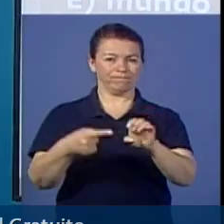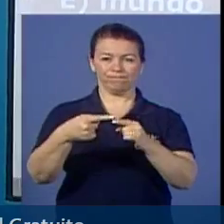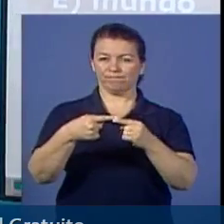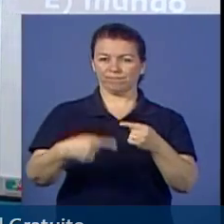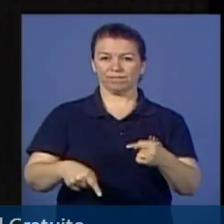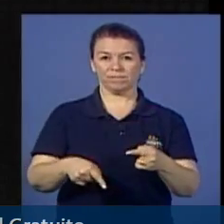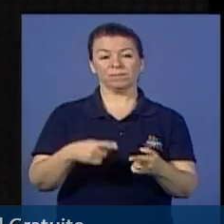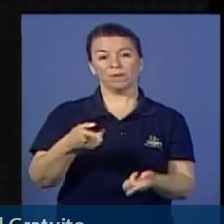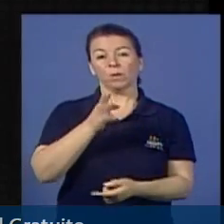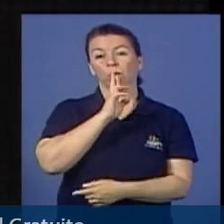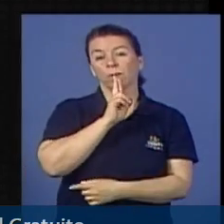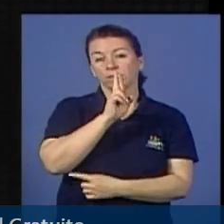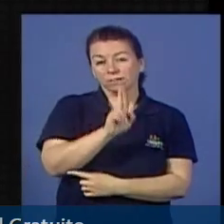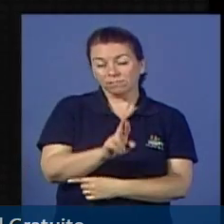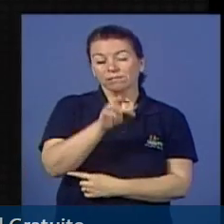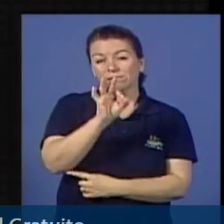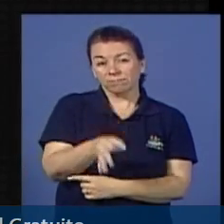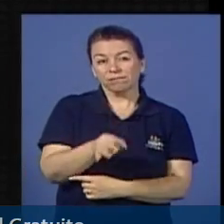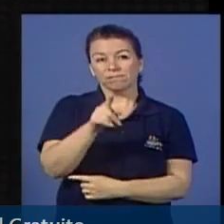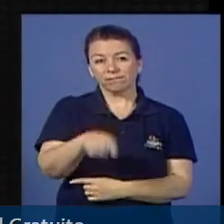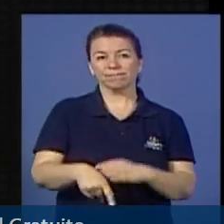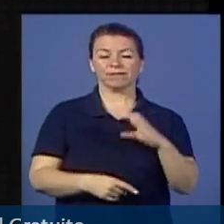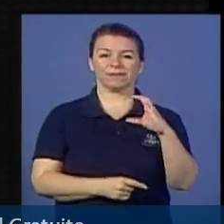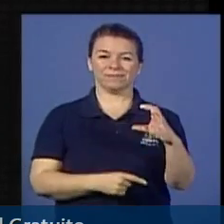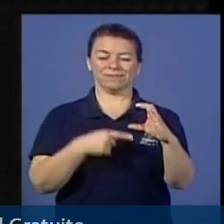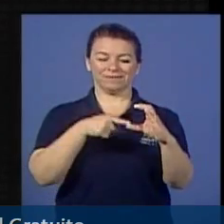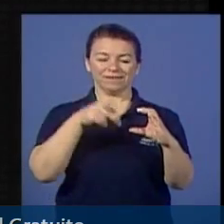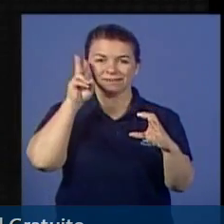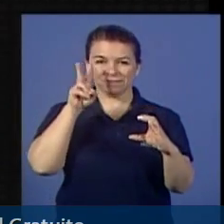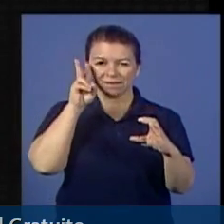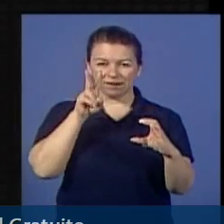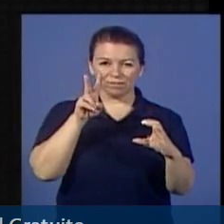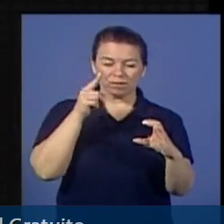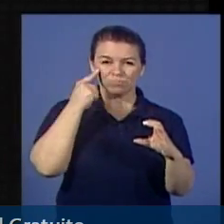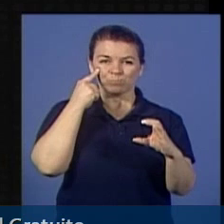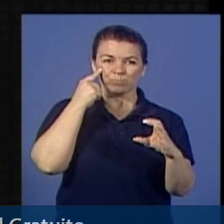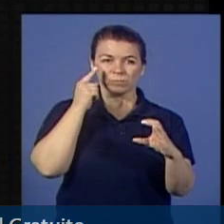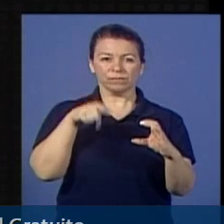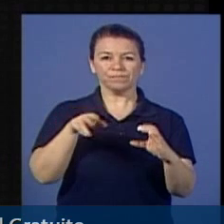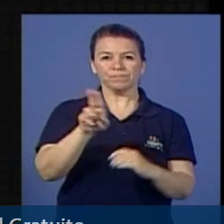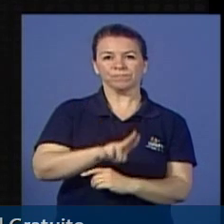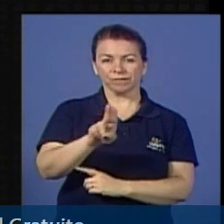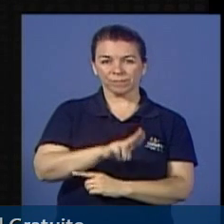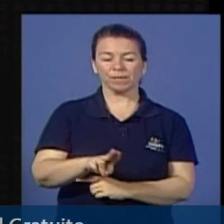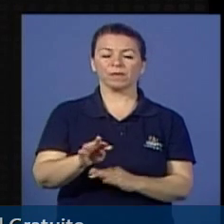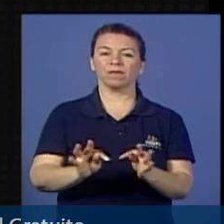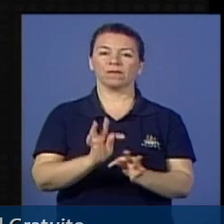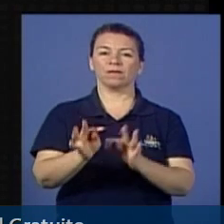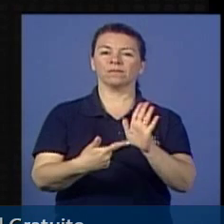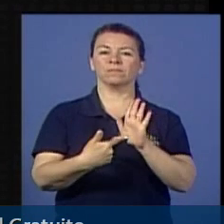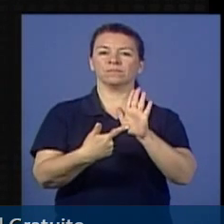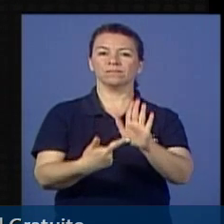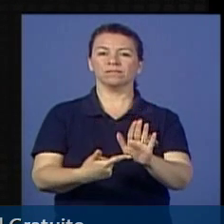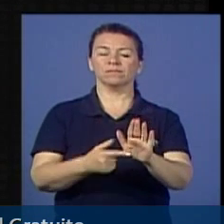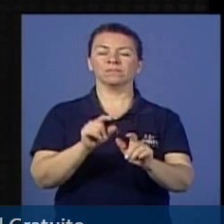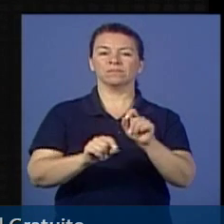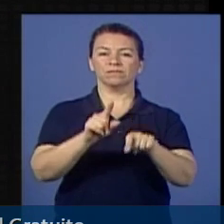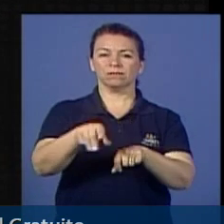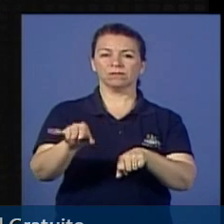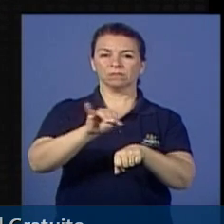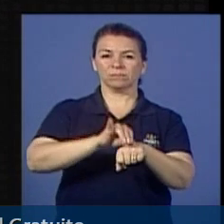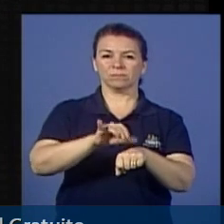A alternativa correta, então, certamente será a alternativa C. Utilizar técnicas para demonstrar a centralidade